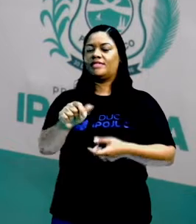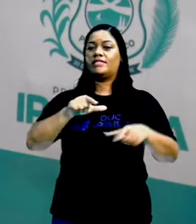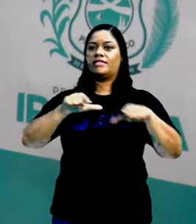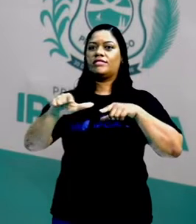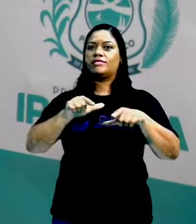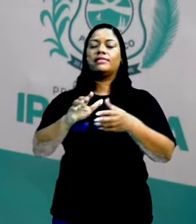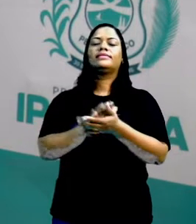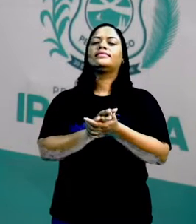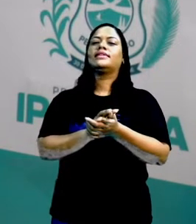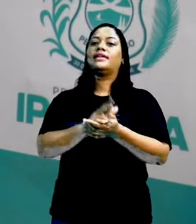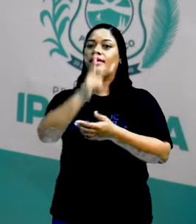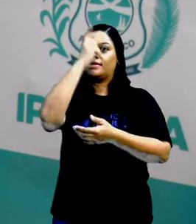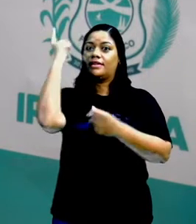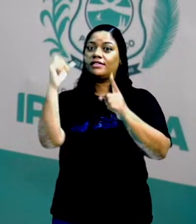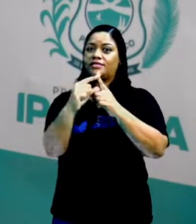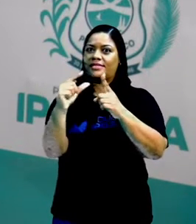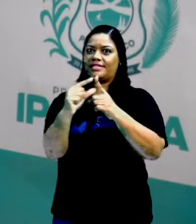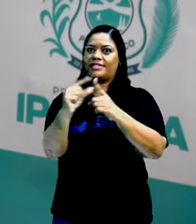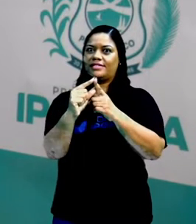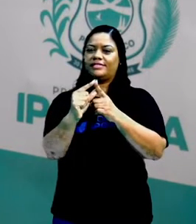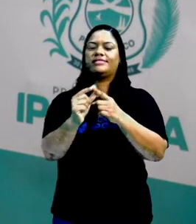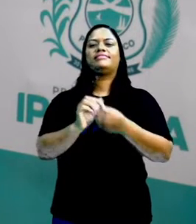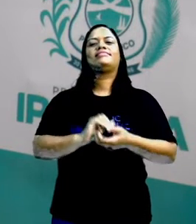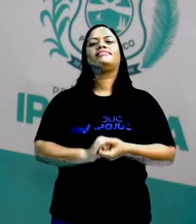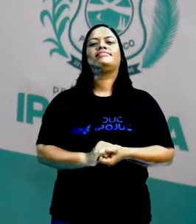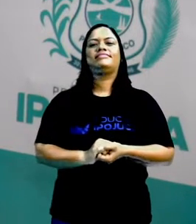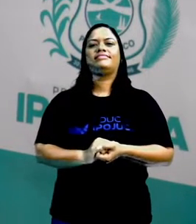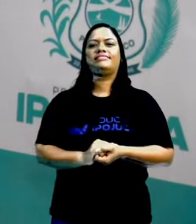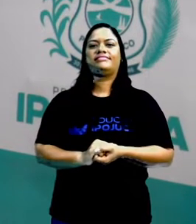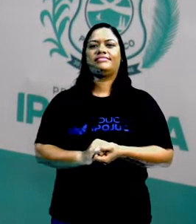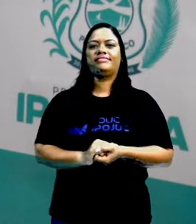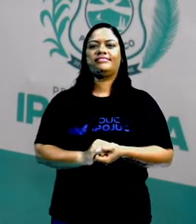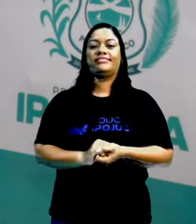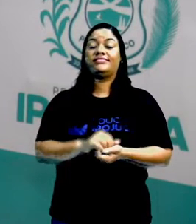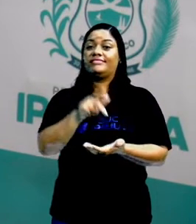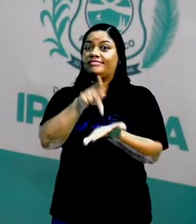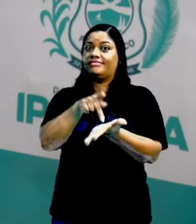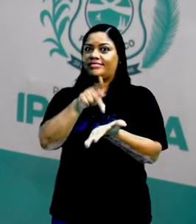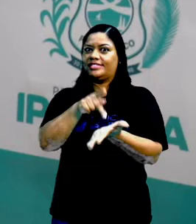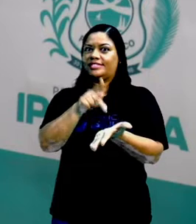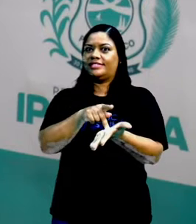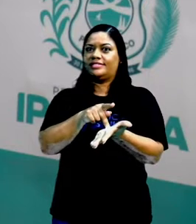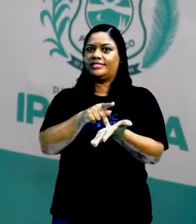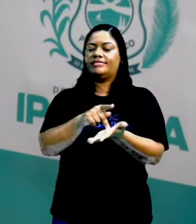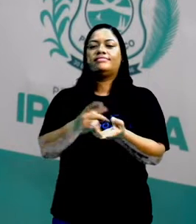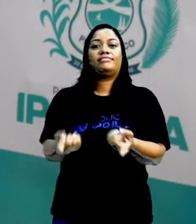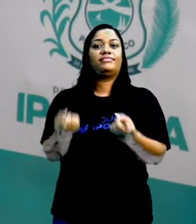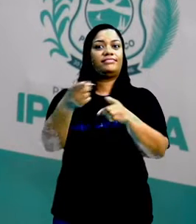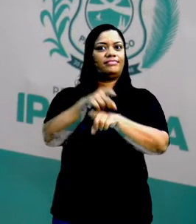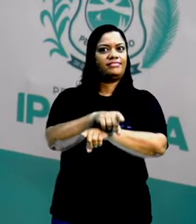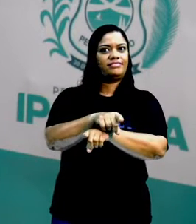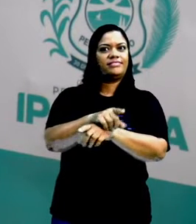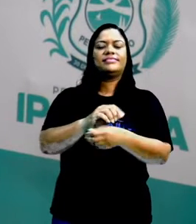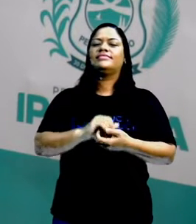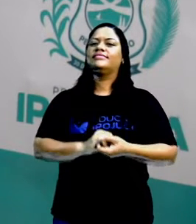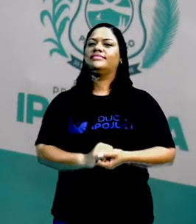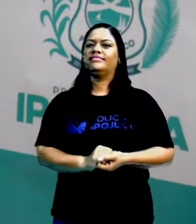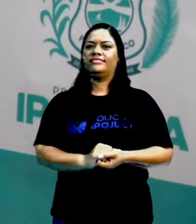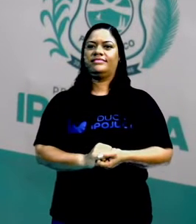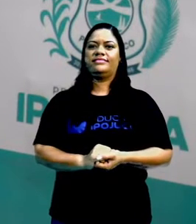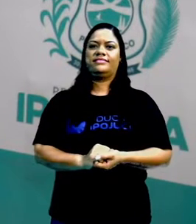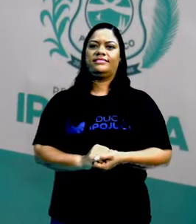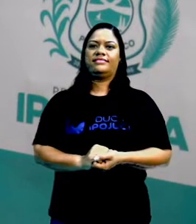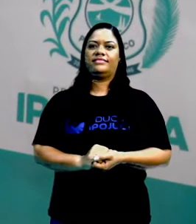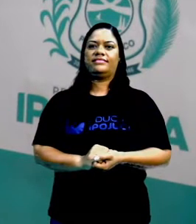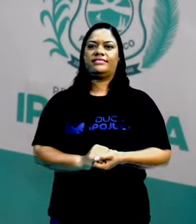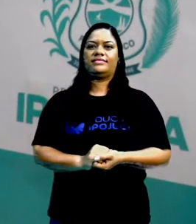seu sentido normal, certo? Fora do seu sentido real. É empregada de forma, não